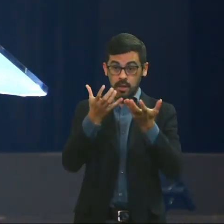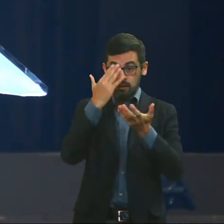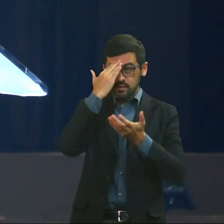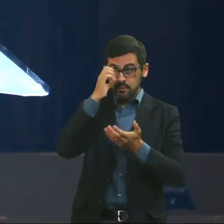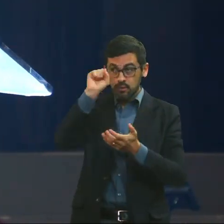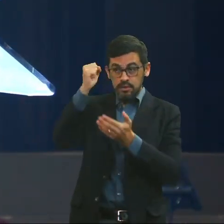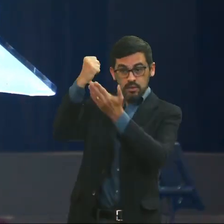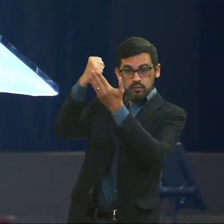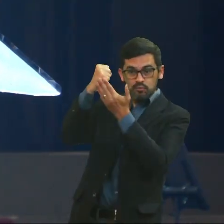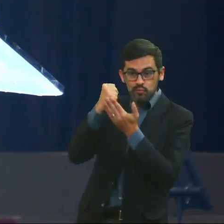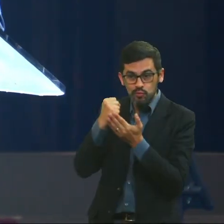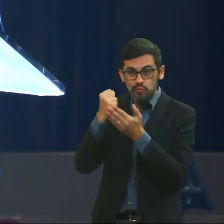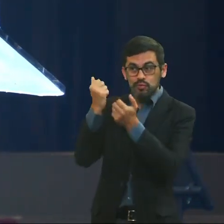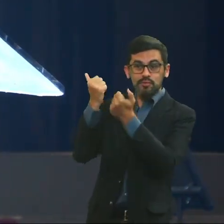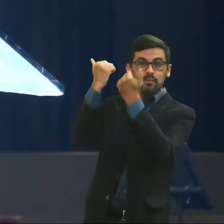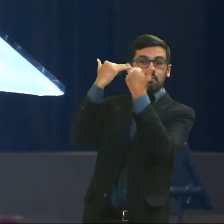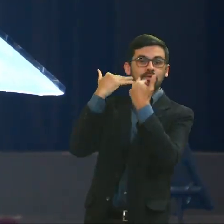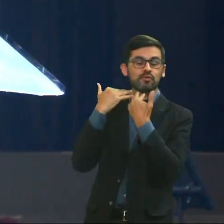Deus trabalhe para você?